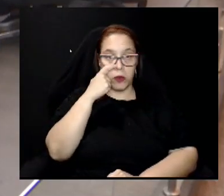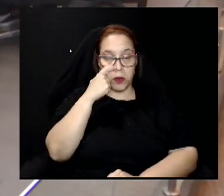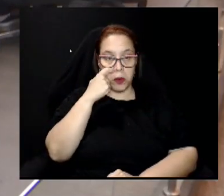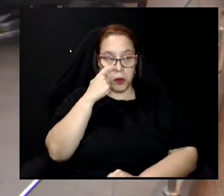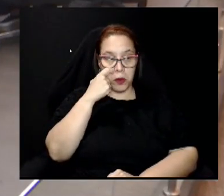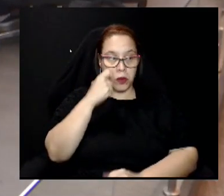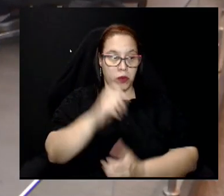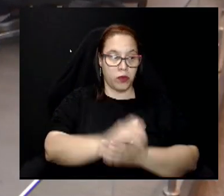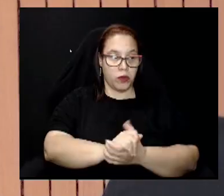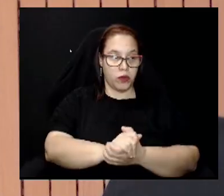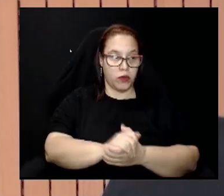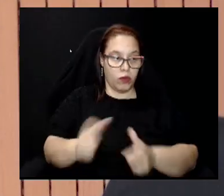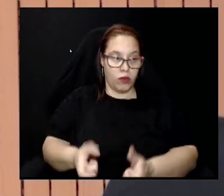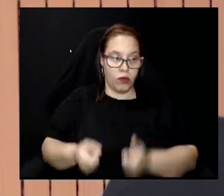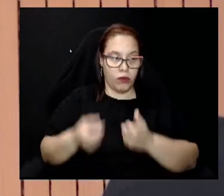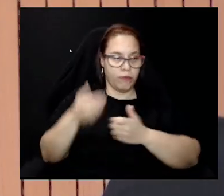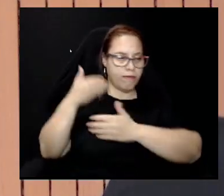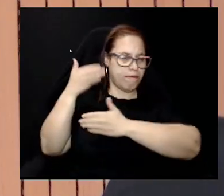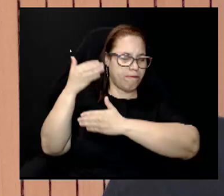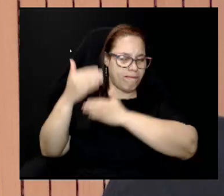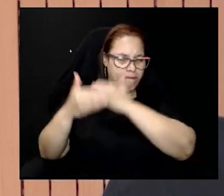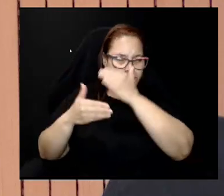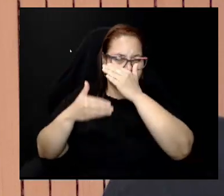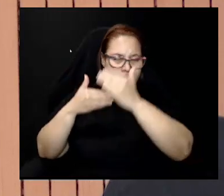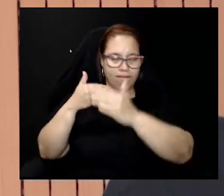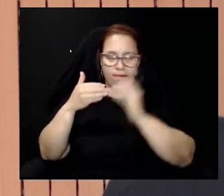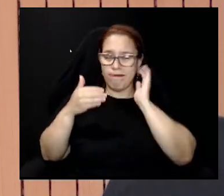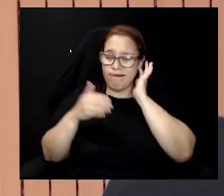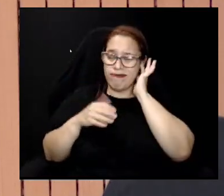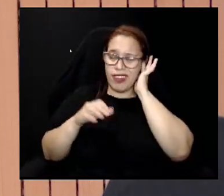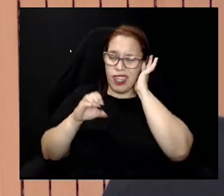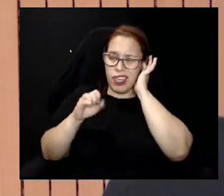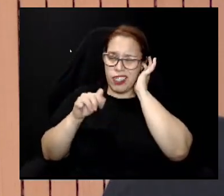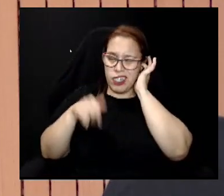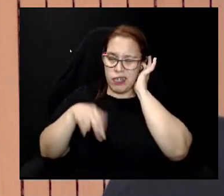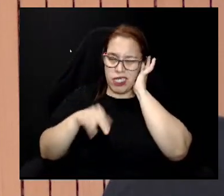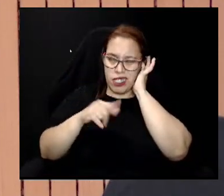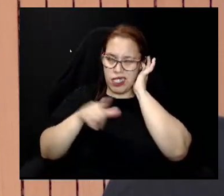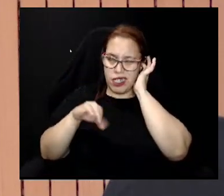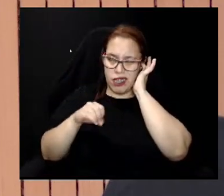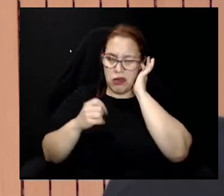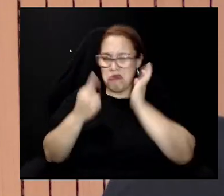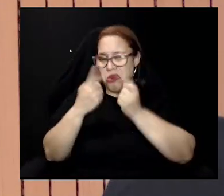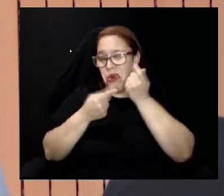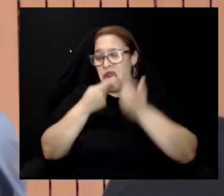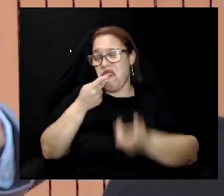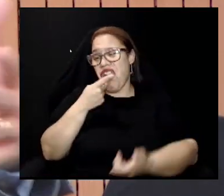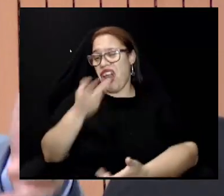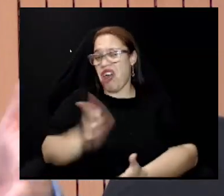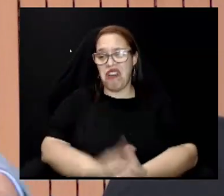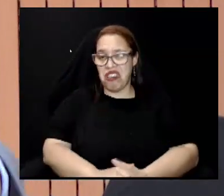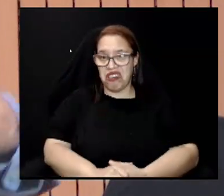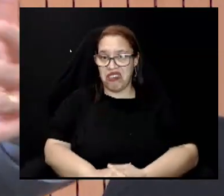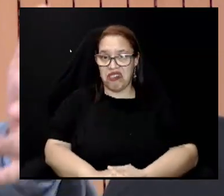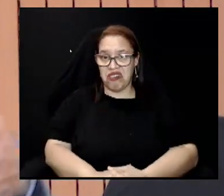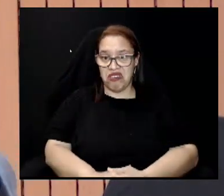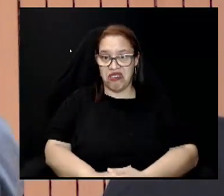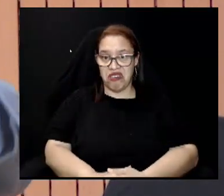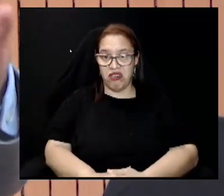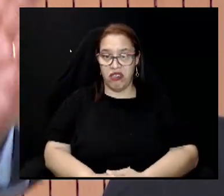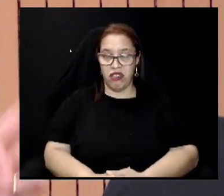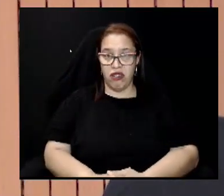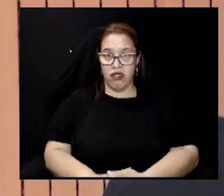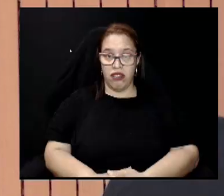durante muito tempo, foi estigmatizado, né? Pouco se falou, algumas gerações